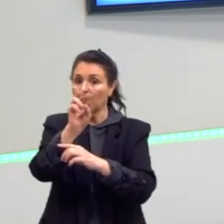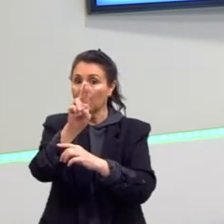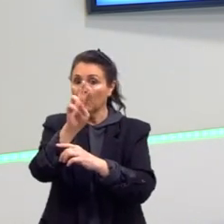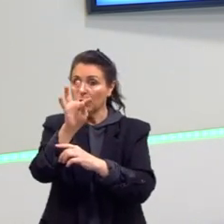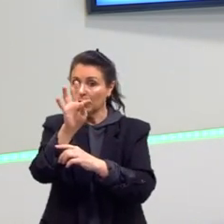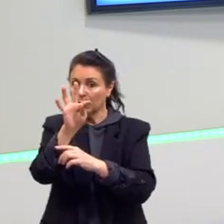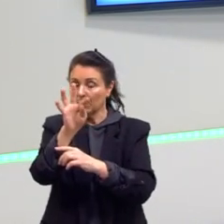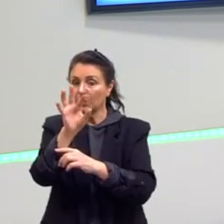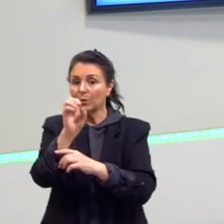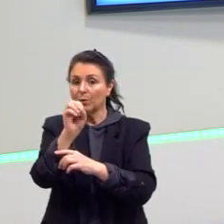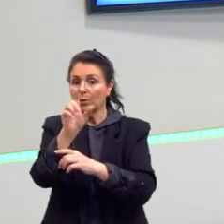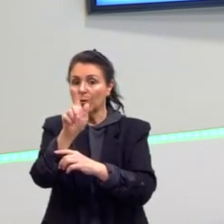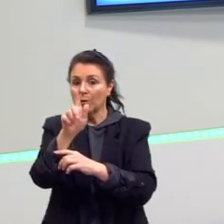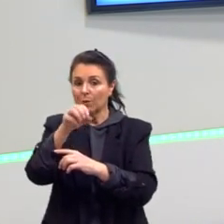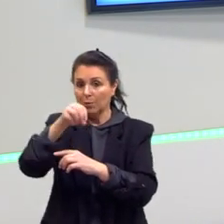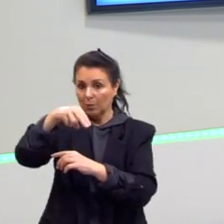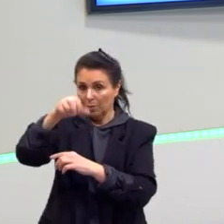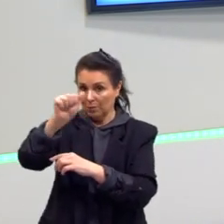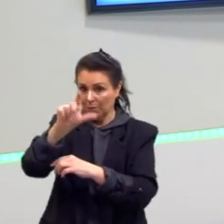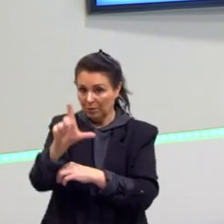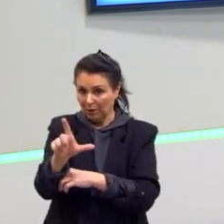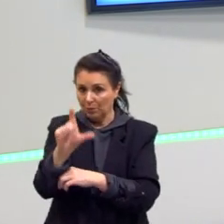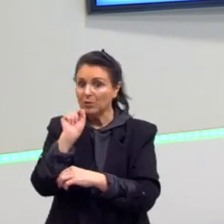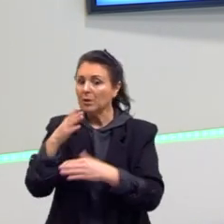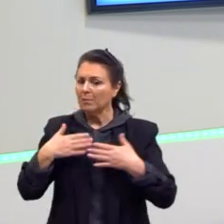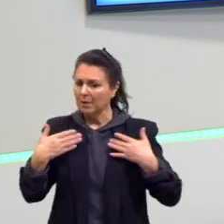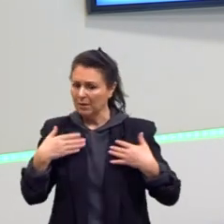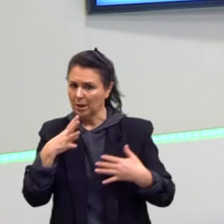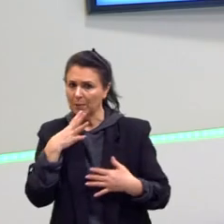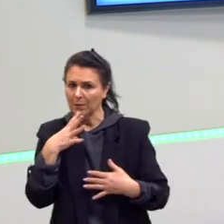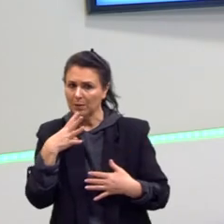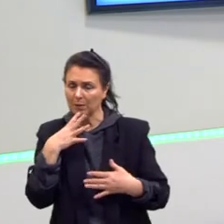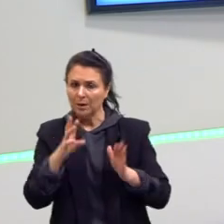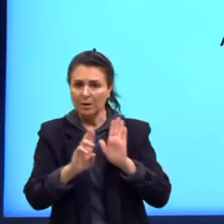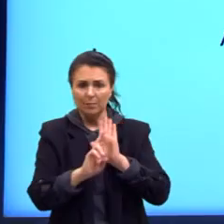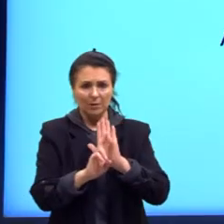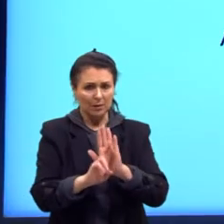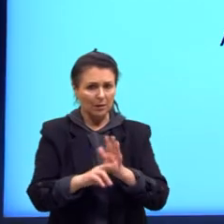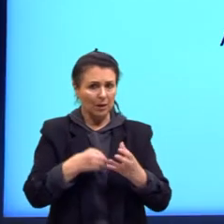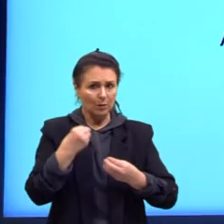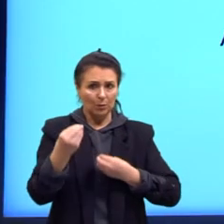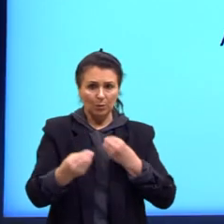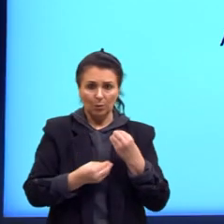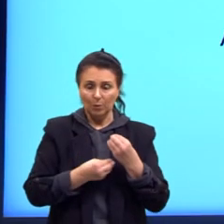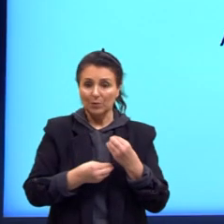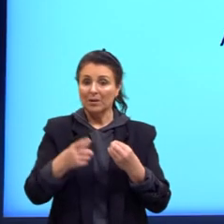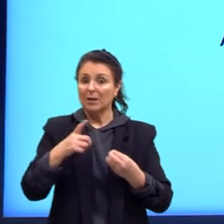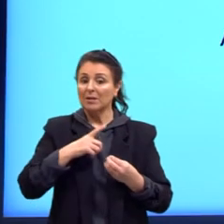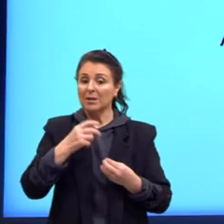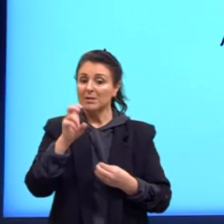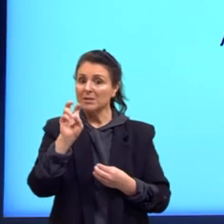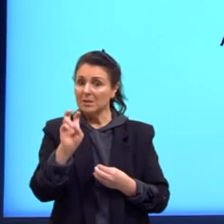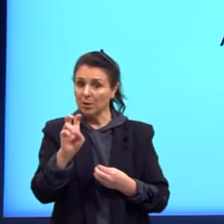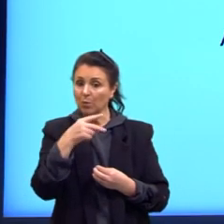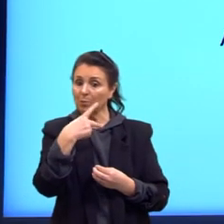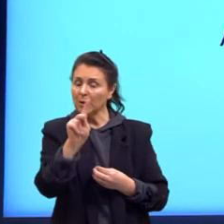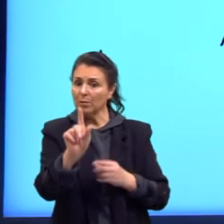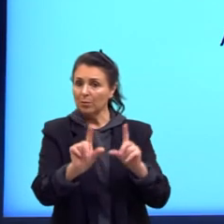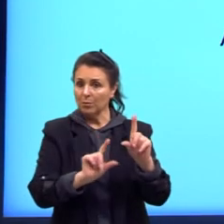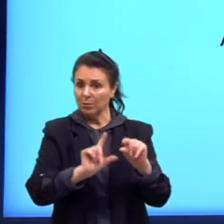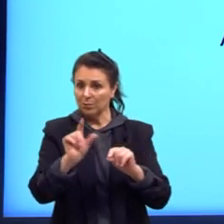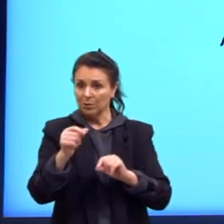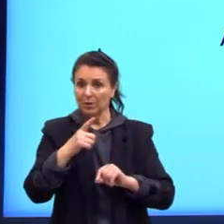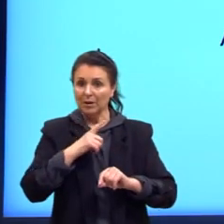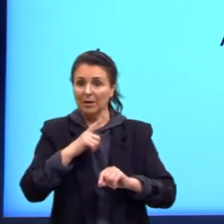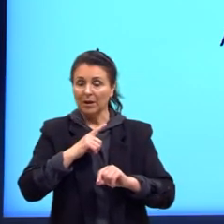no trajeto percorrido Então por esse visitante ele é representado ali então por cinco alternativas em cada alternativa